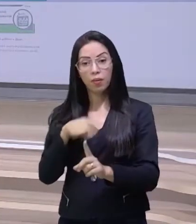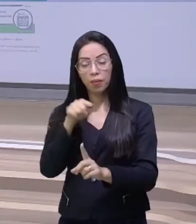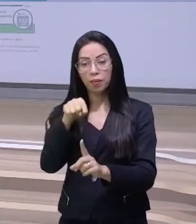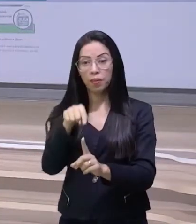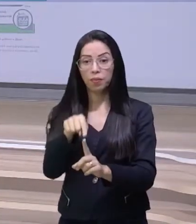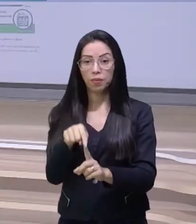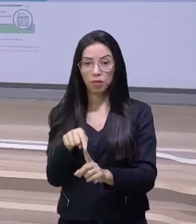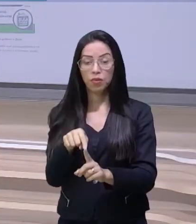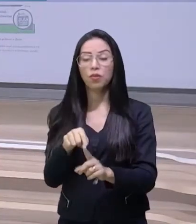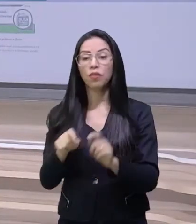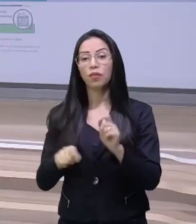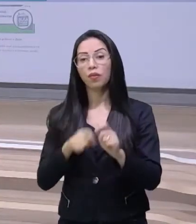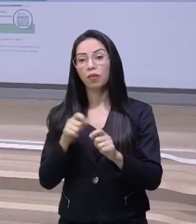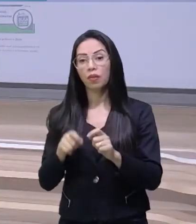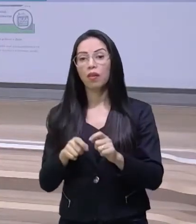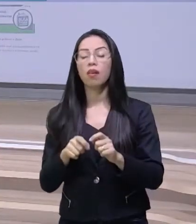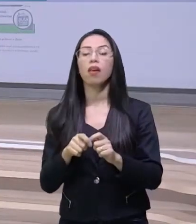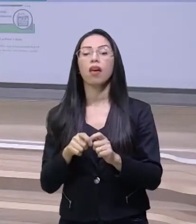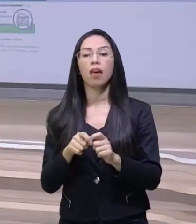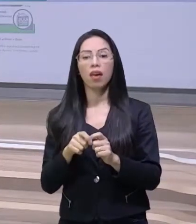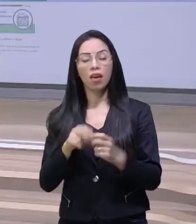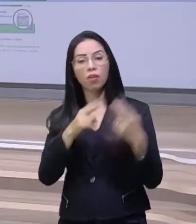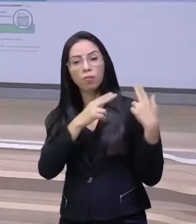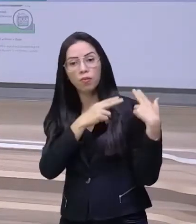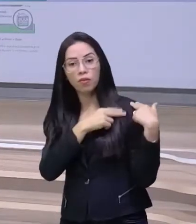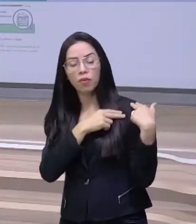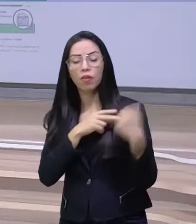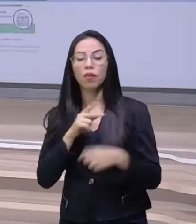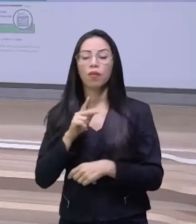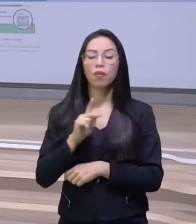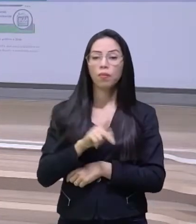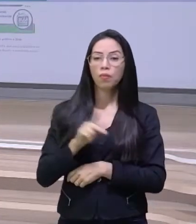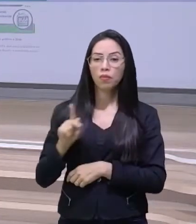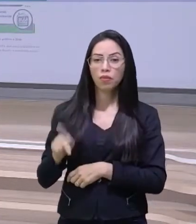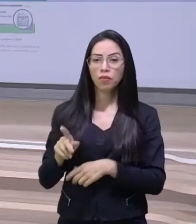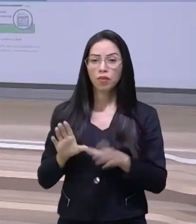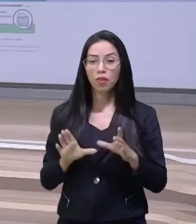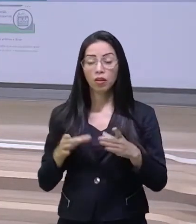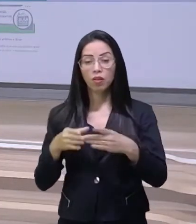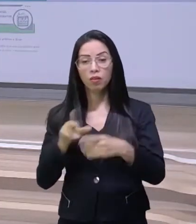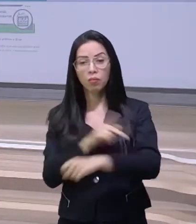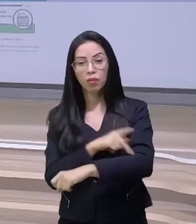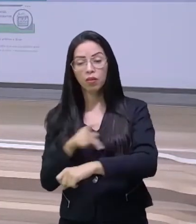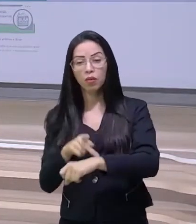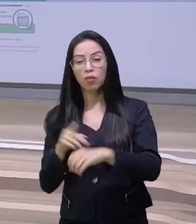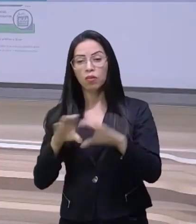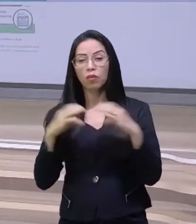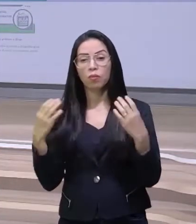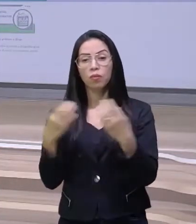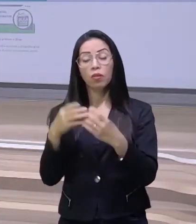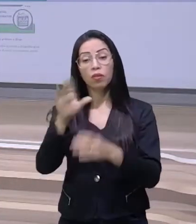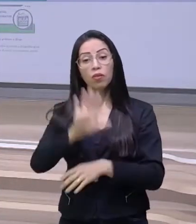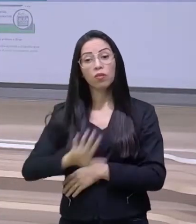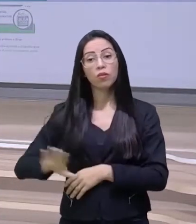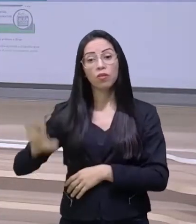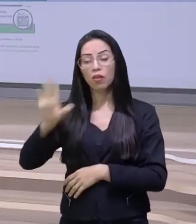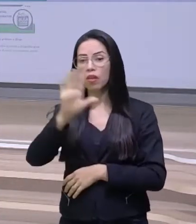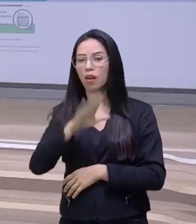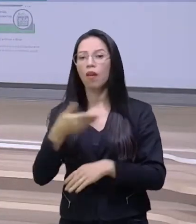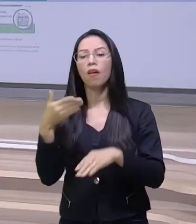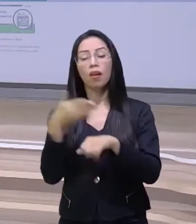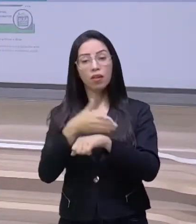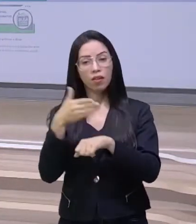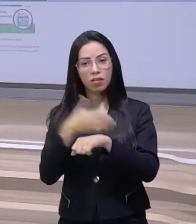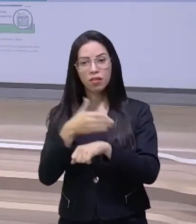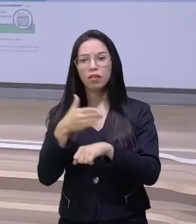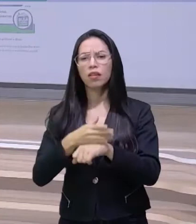objetivo disponibilizar aos responsáveis, professores, equipe pedagógica e comunidade em geral, acesso aos diferentes